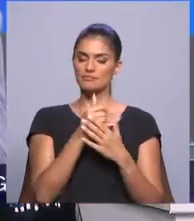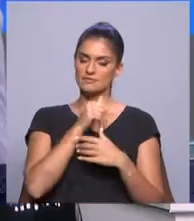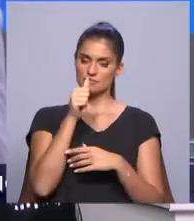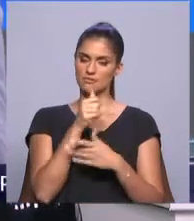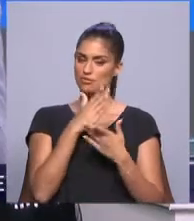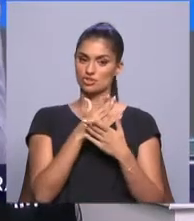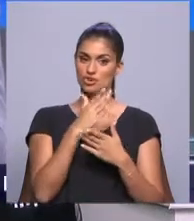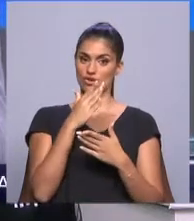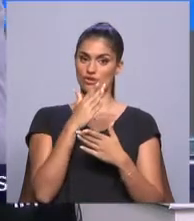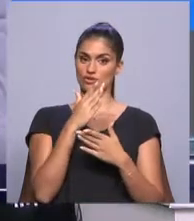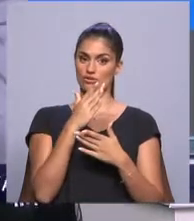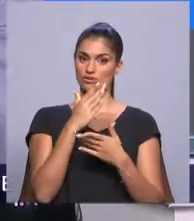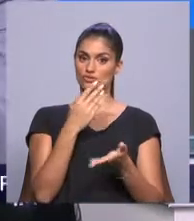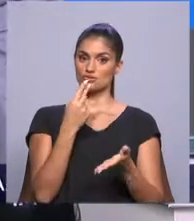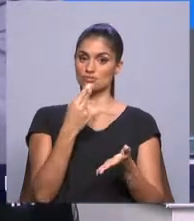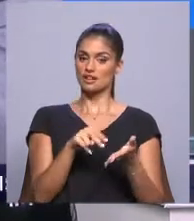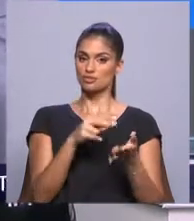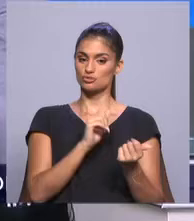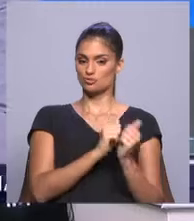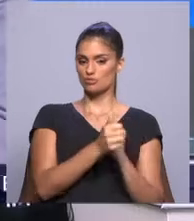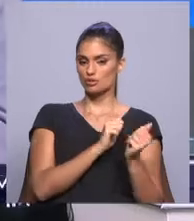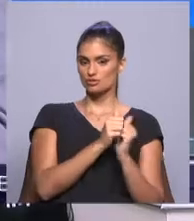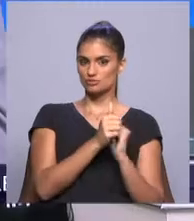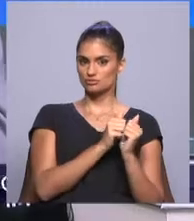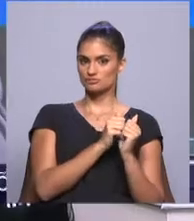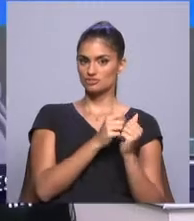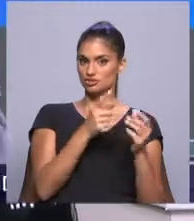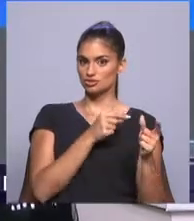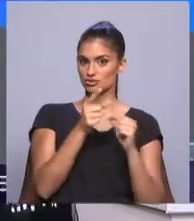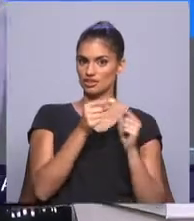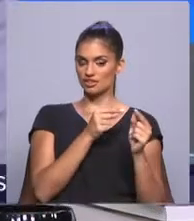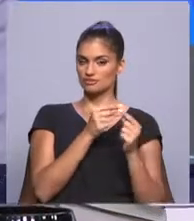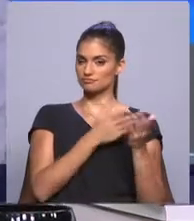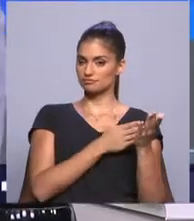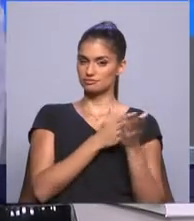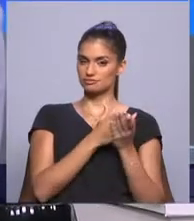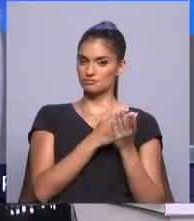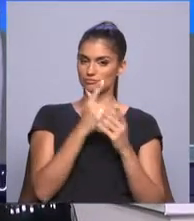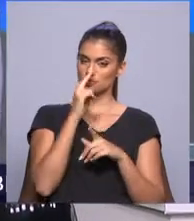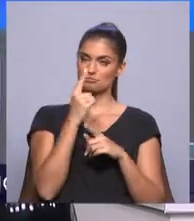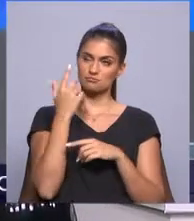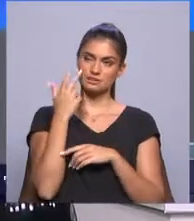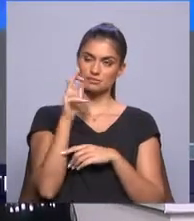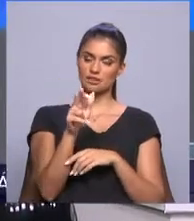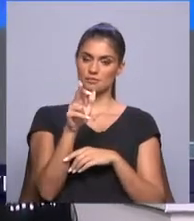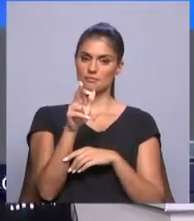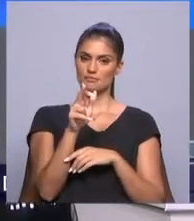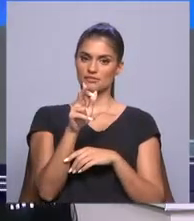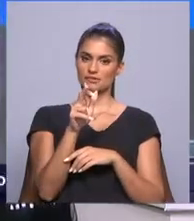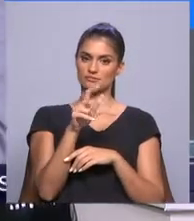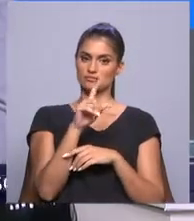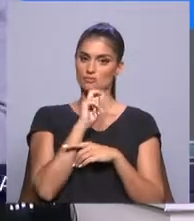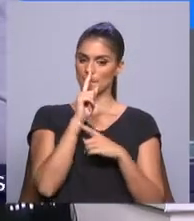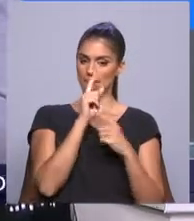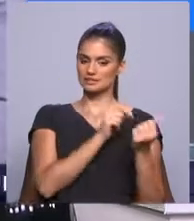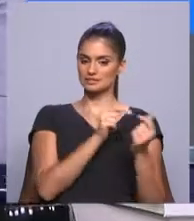mundo da cultura, do espetáculo, do desporto, que existem estrelas que são realmente imortais. Ou pelo menos há uma aproximação muito grande que se pode fazer